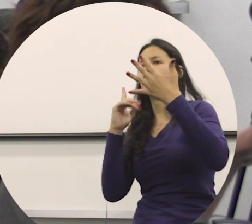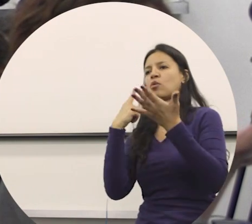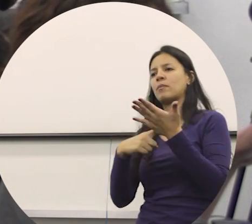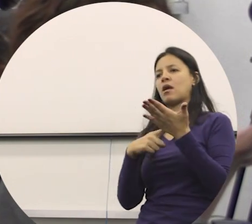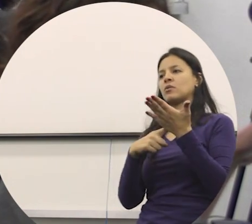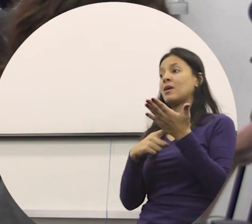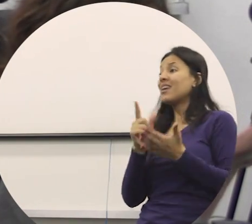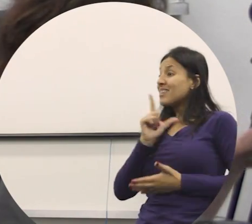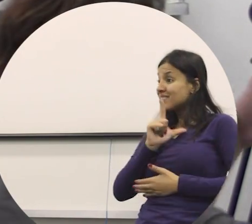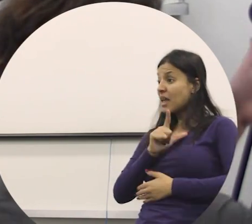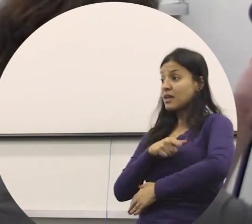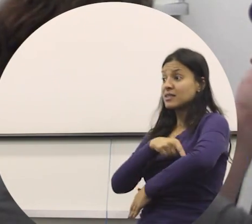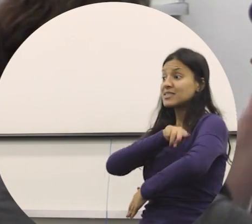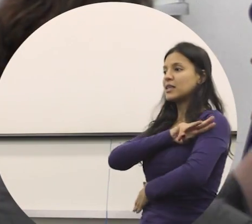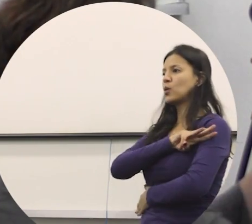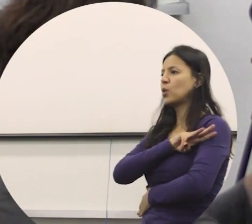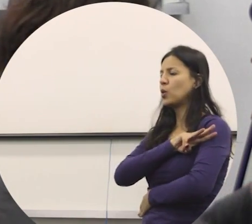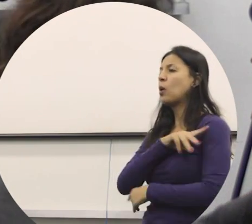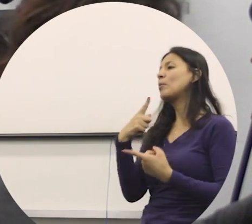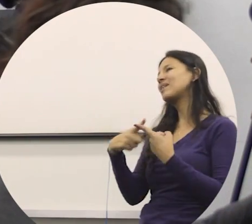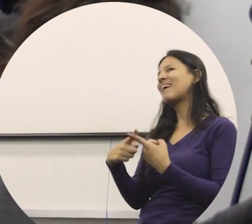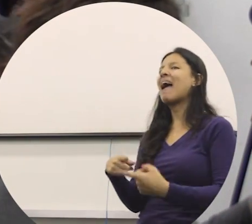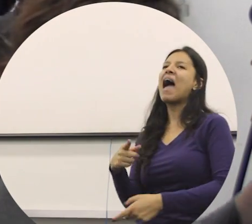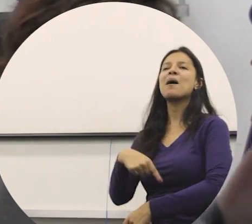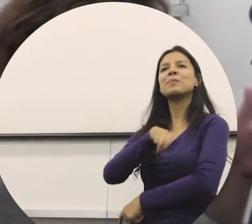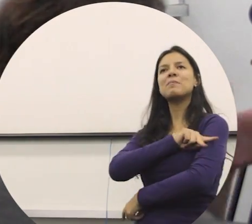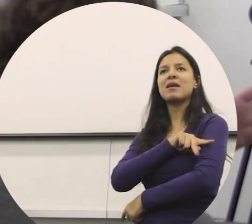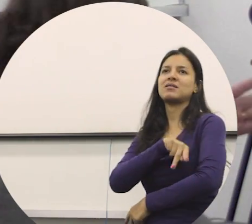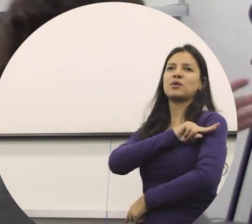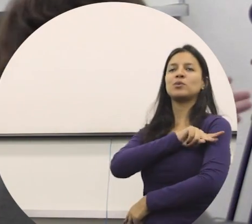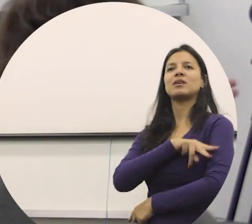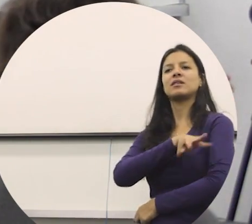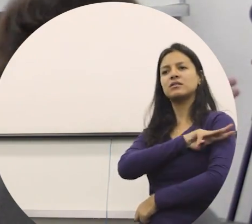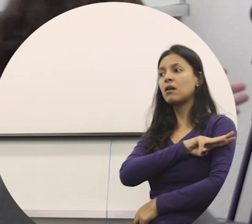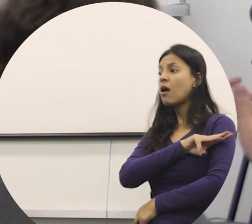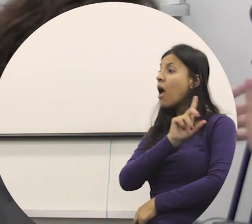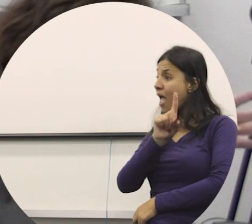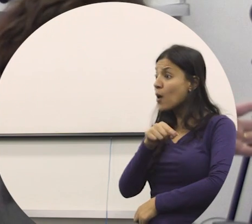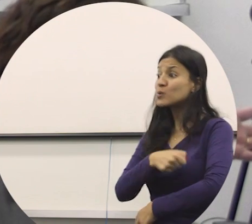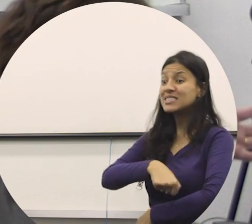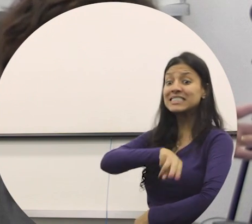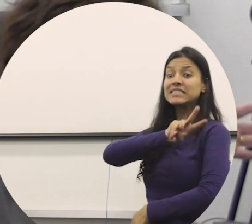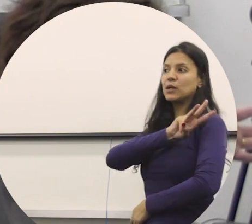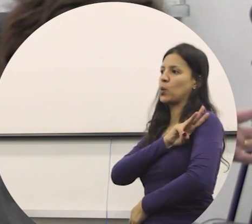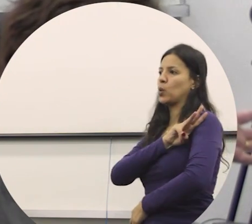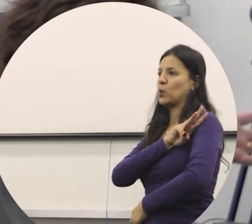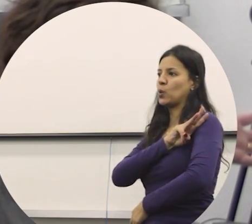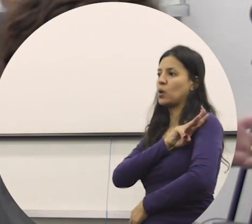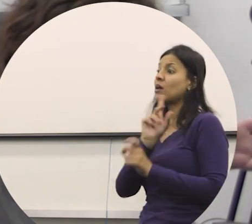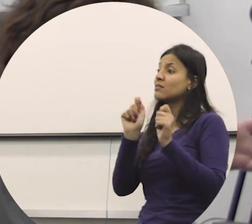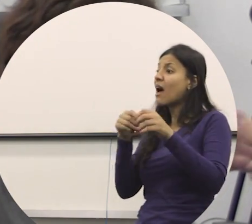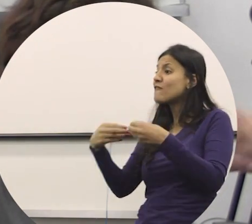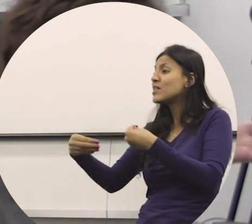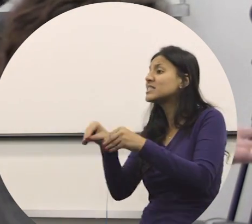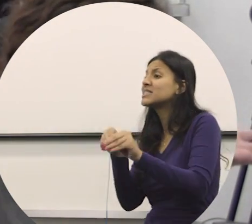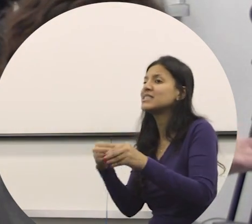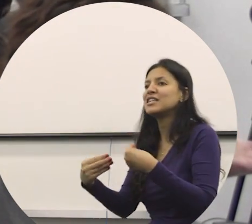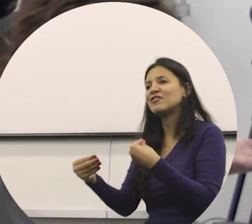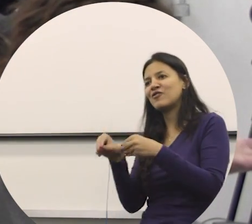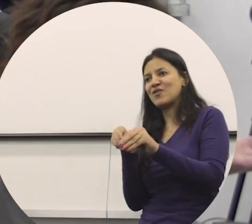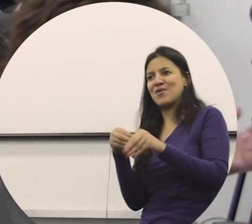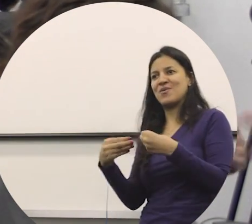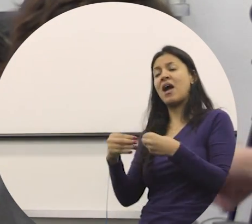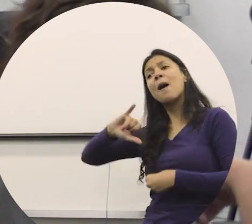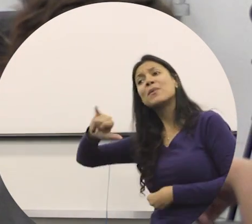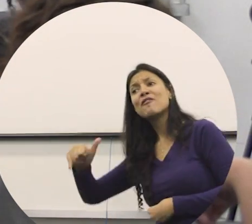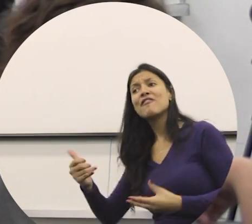ciclo, por que a gente fica na primeira, na segunda, na terceira? Então, se é o ciclo, a gente tem essa flexibilidade. Então, vamos